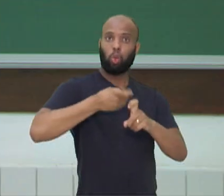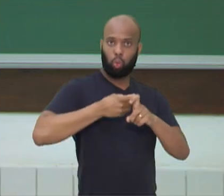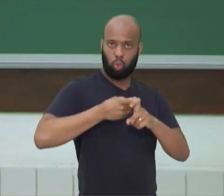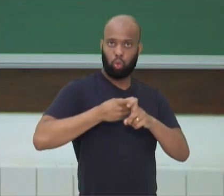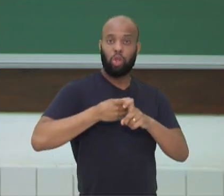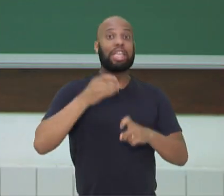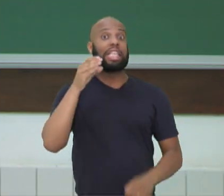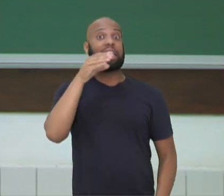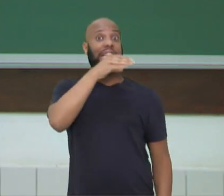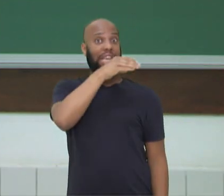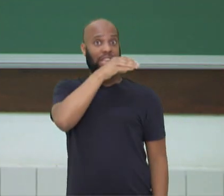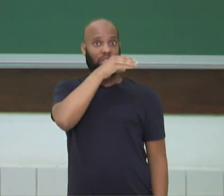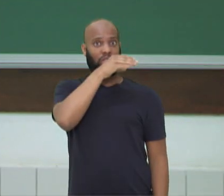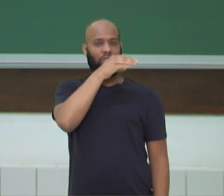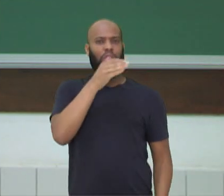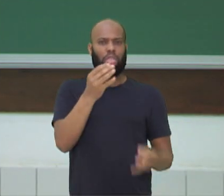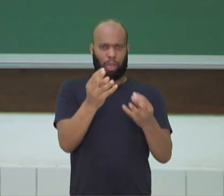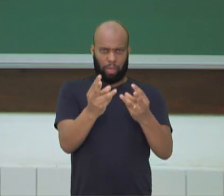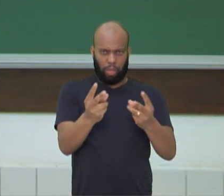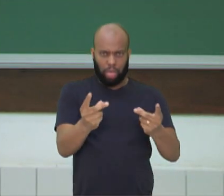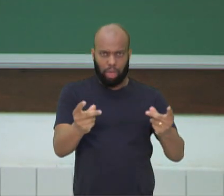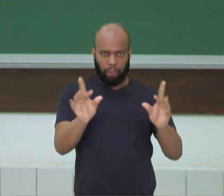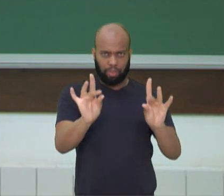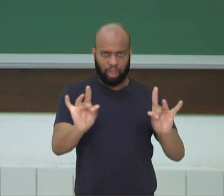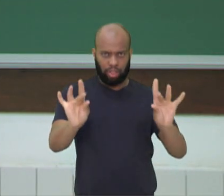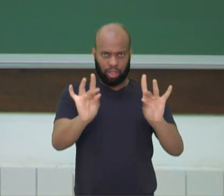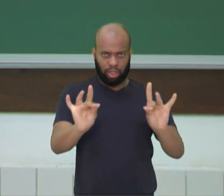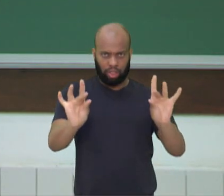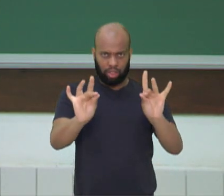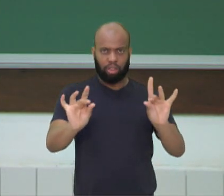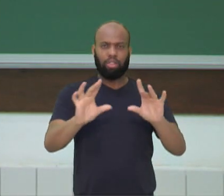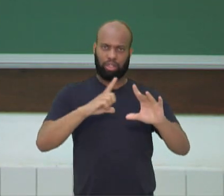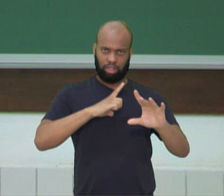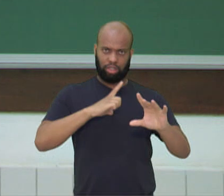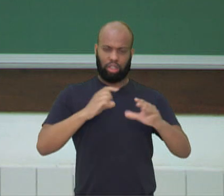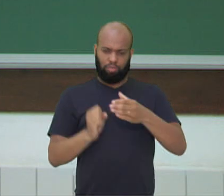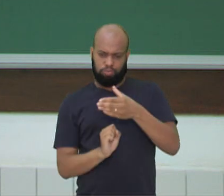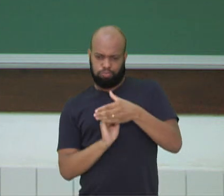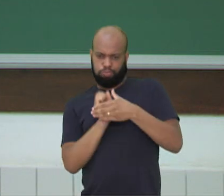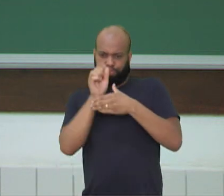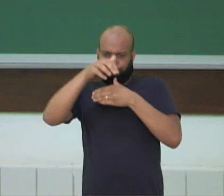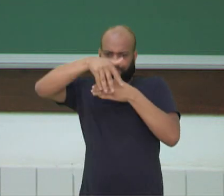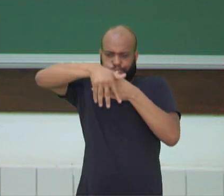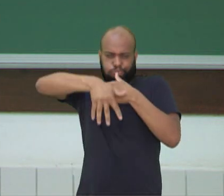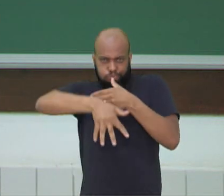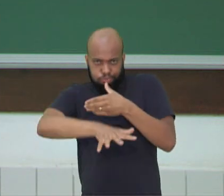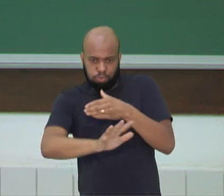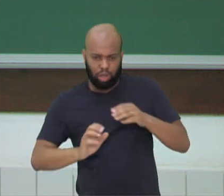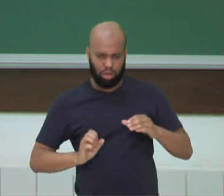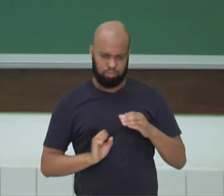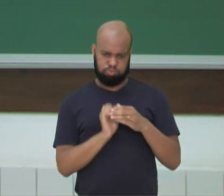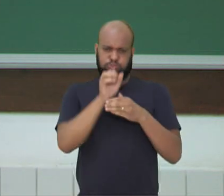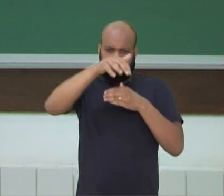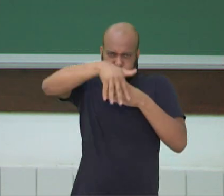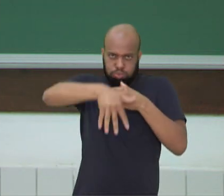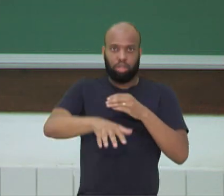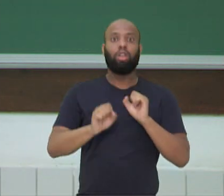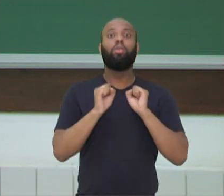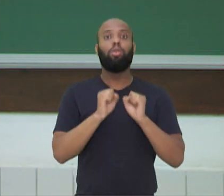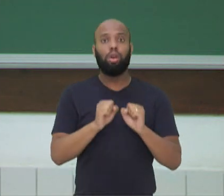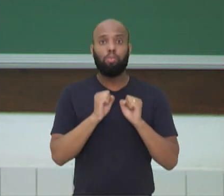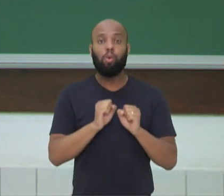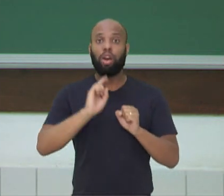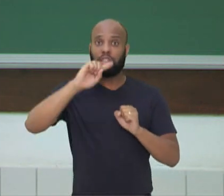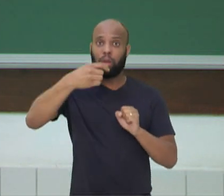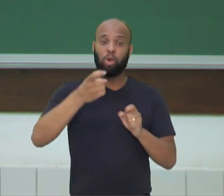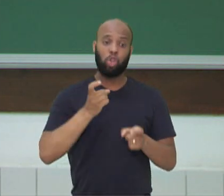substância quente, pastosa, que é expelida, que sai do interior do vulcão, pode se resfriar